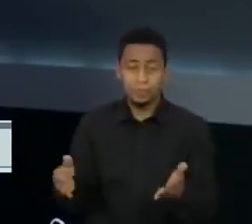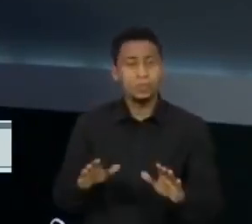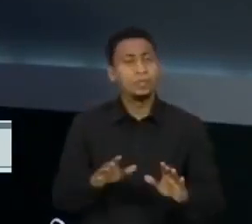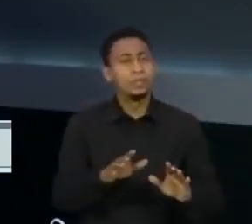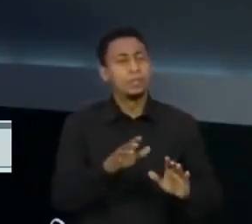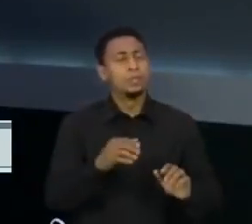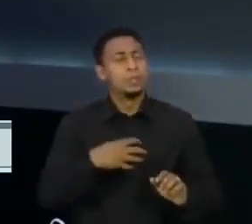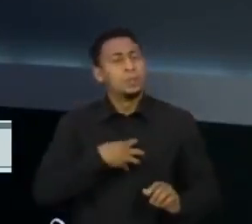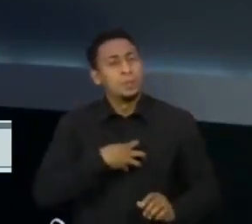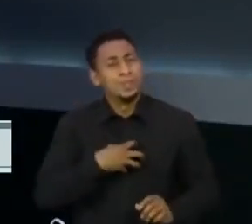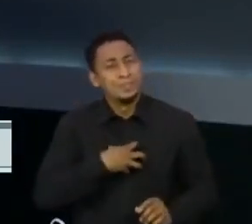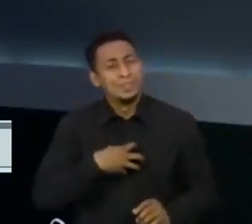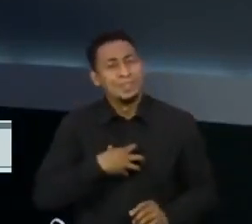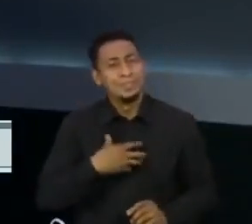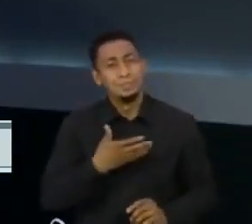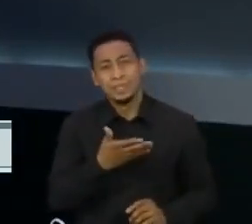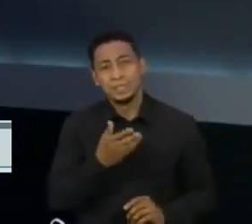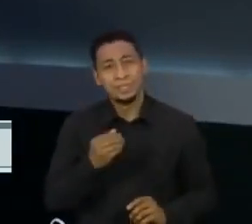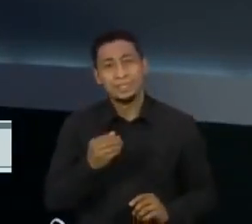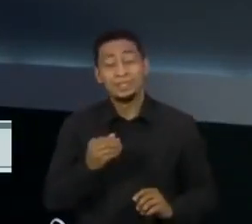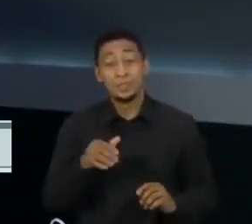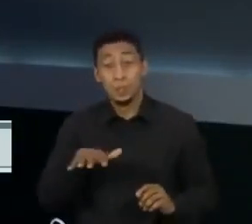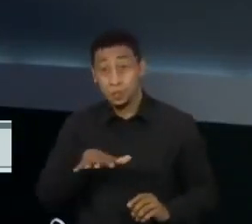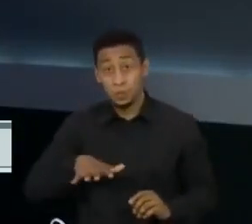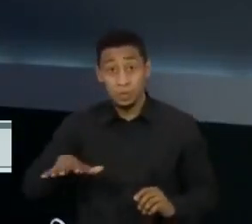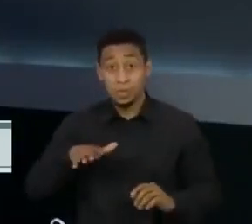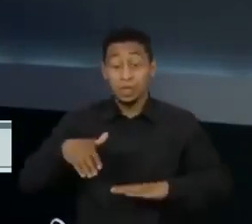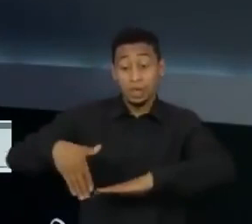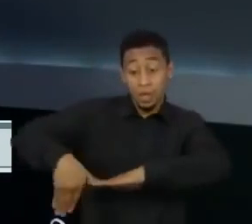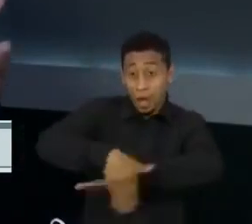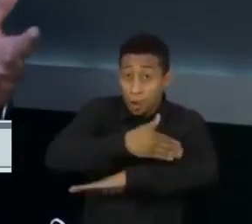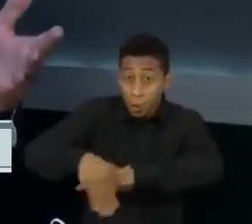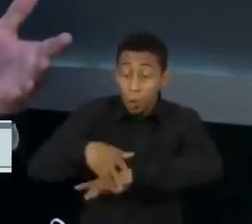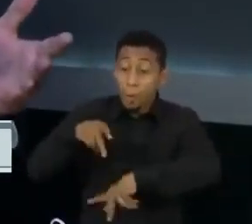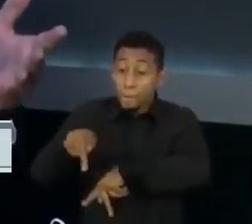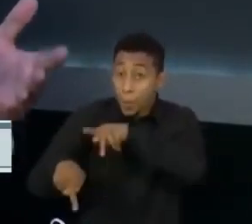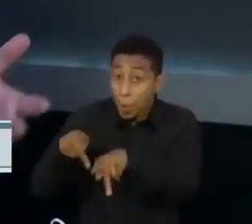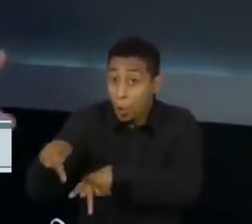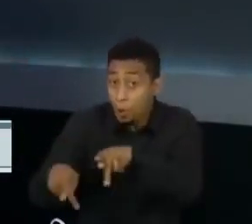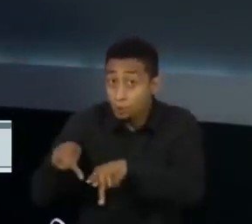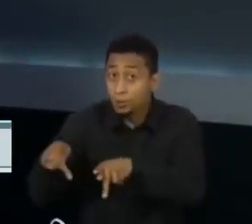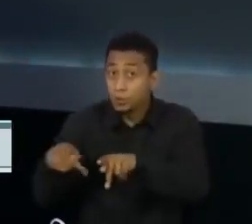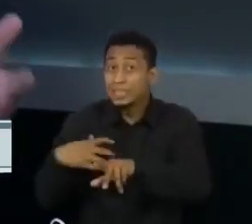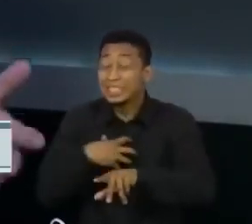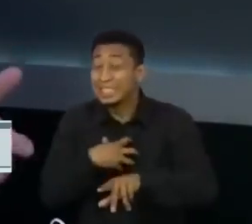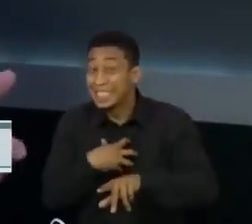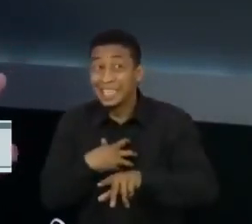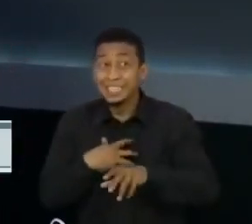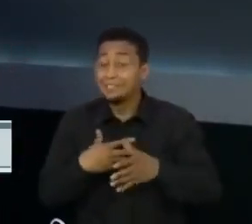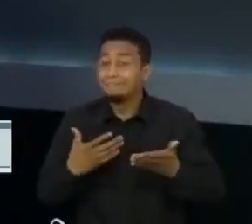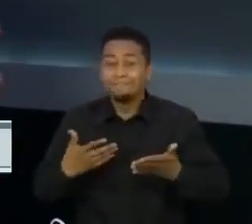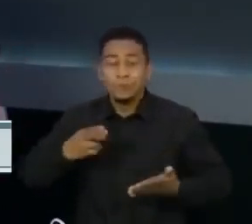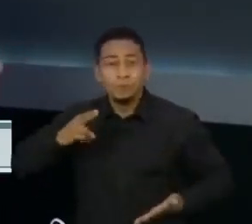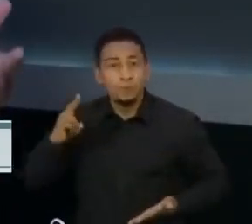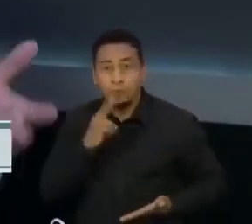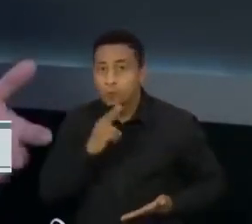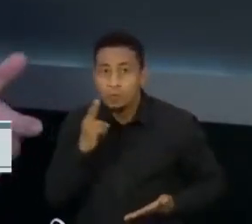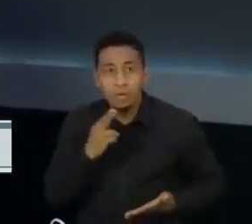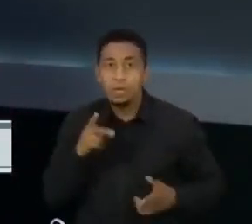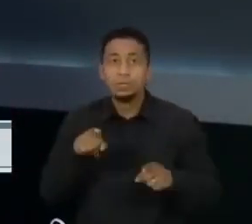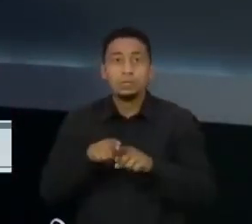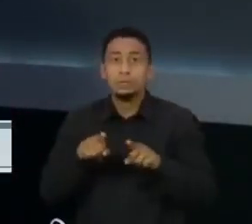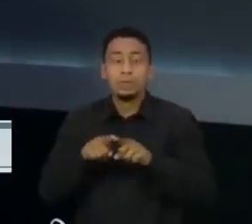o sentimento, como se diz, na base, nas ruas, e esse sentido de urgência que as